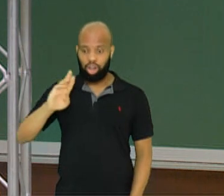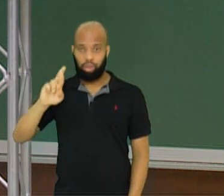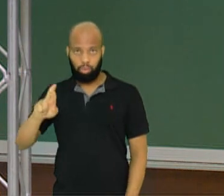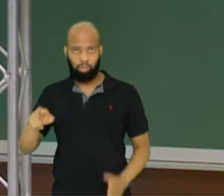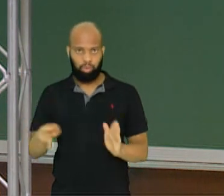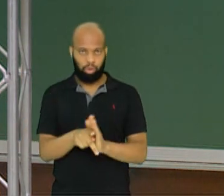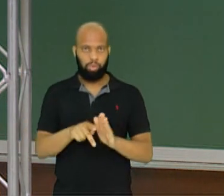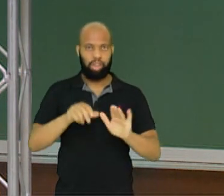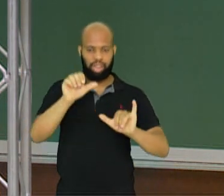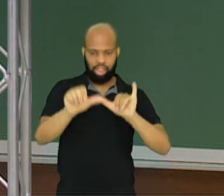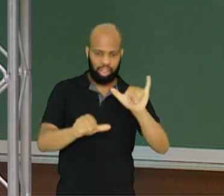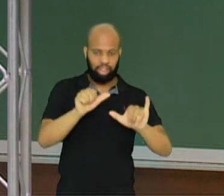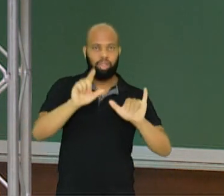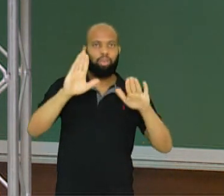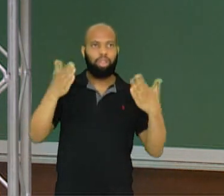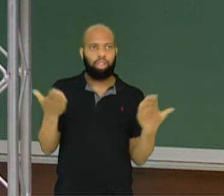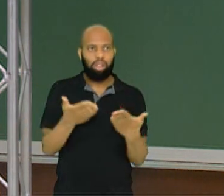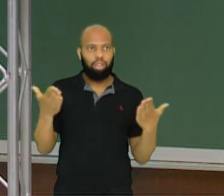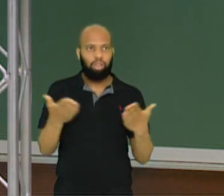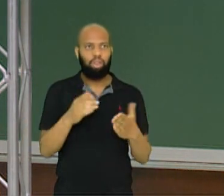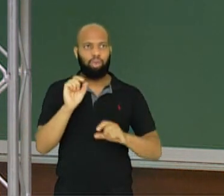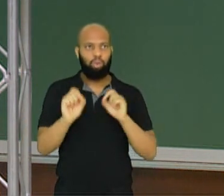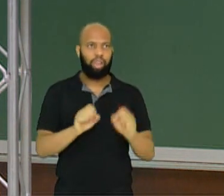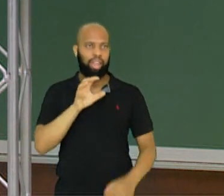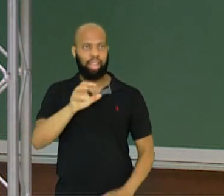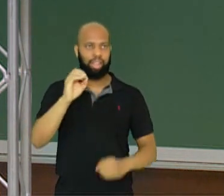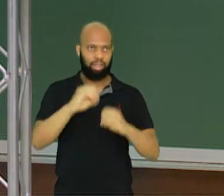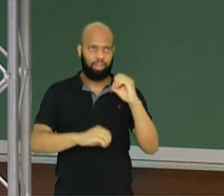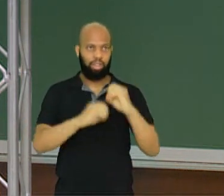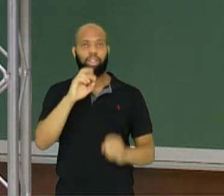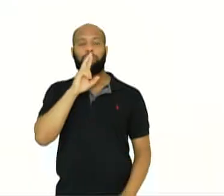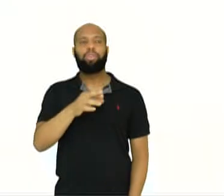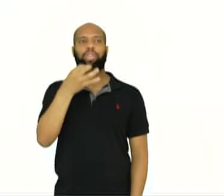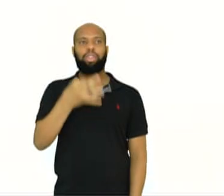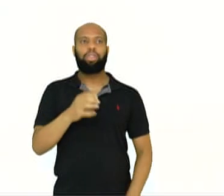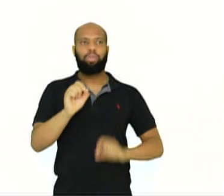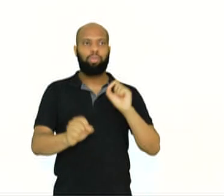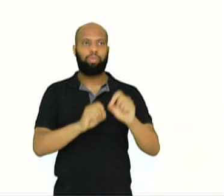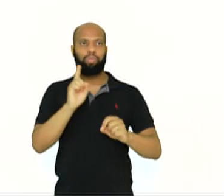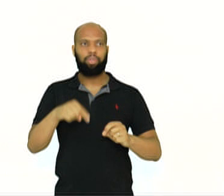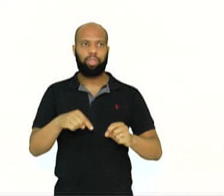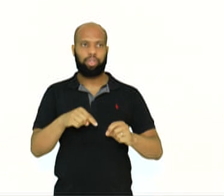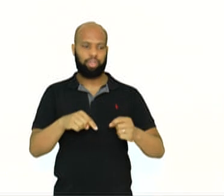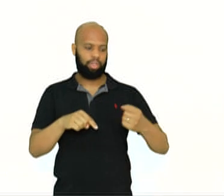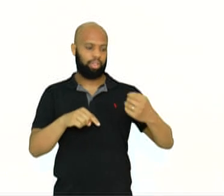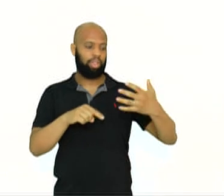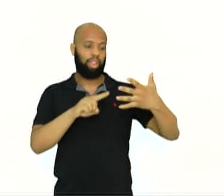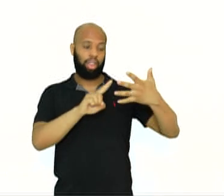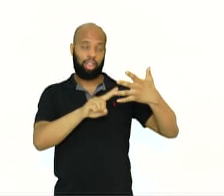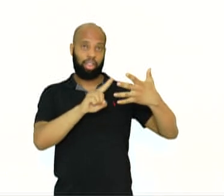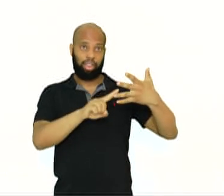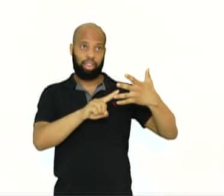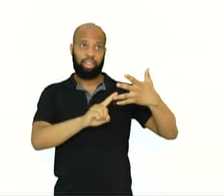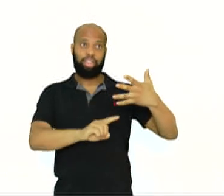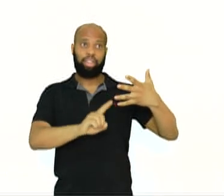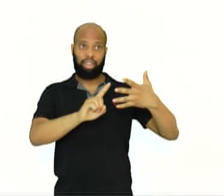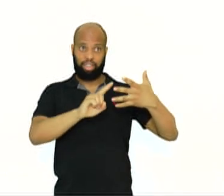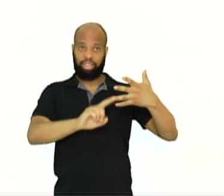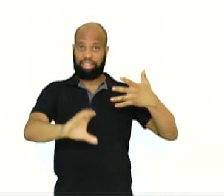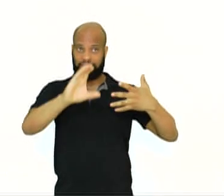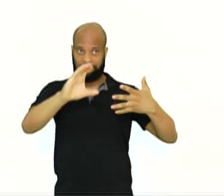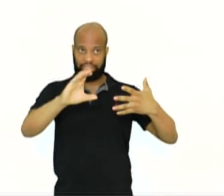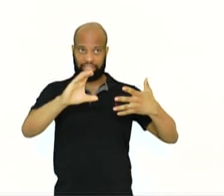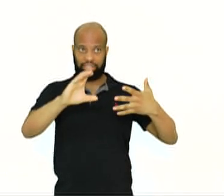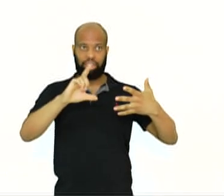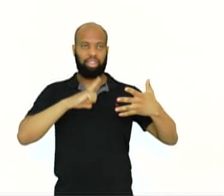reação. Então, a letra A aqui, nós temos essa molécula. E a alternativa correta é a letra C. Nós temos o etano e